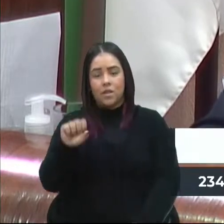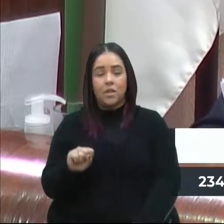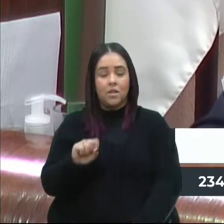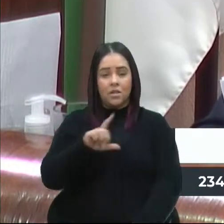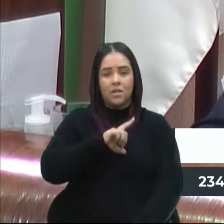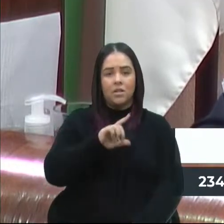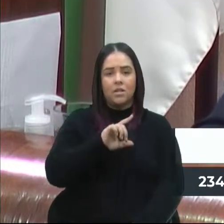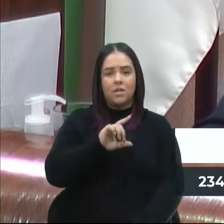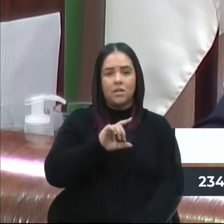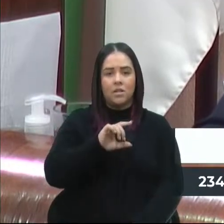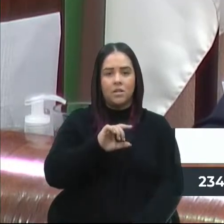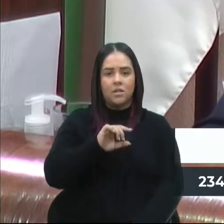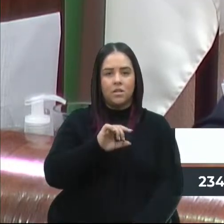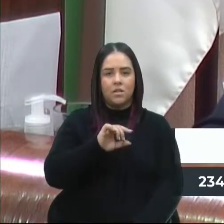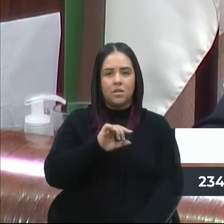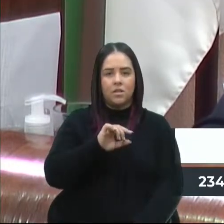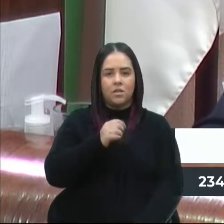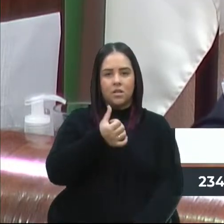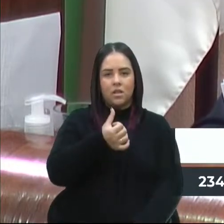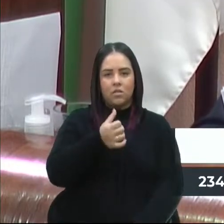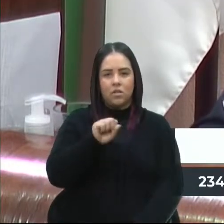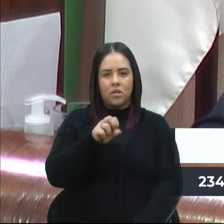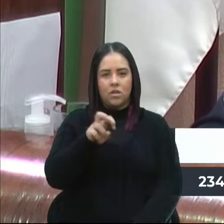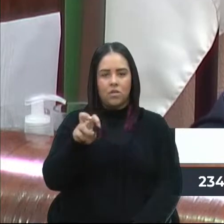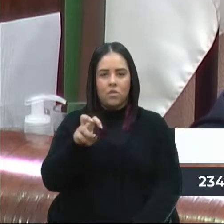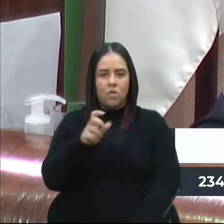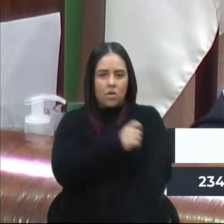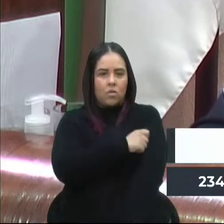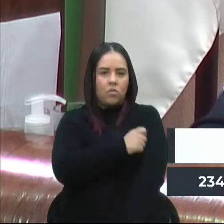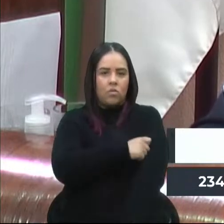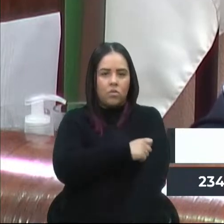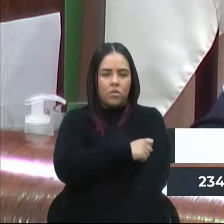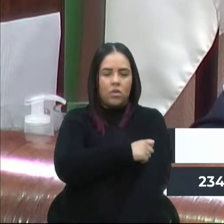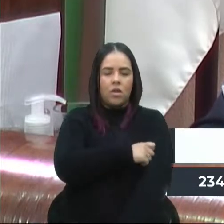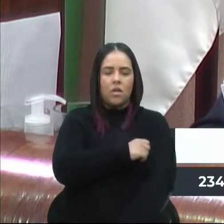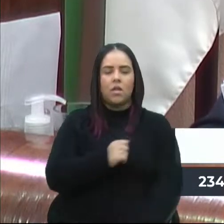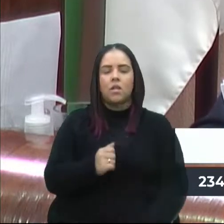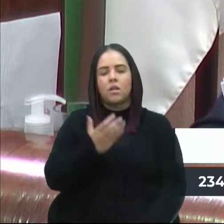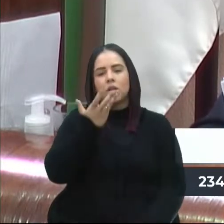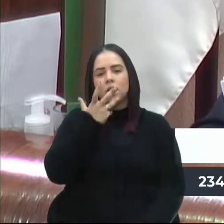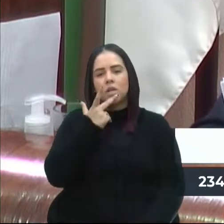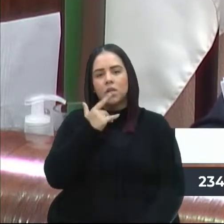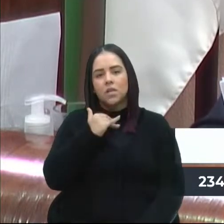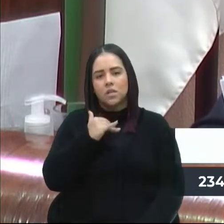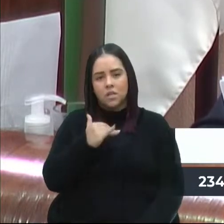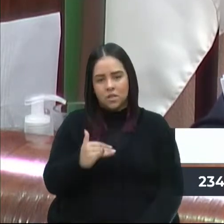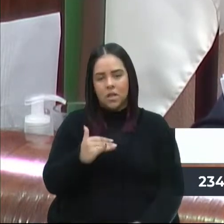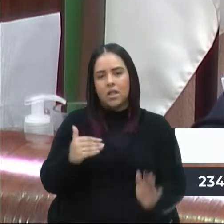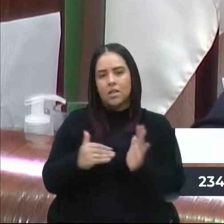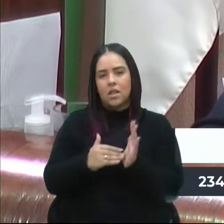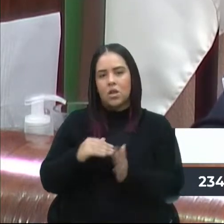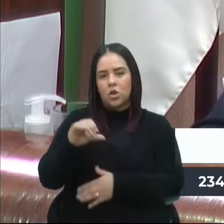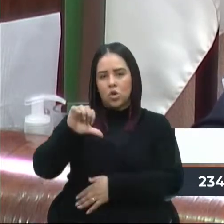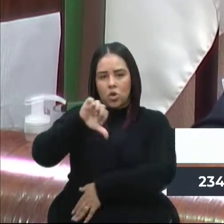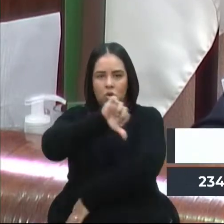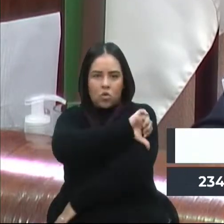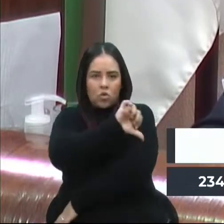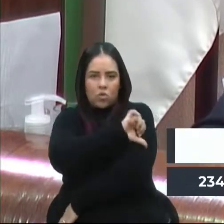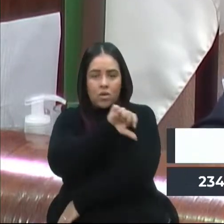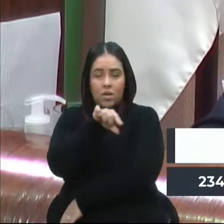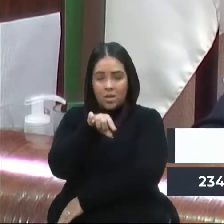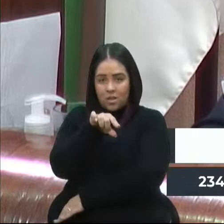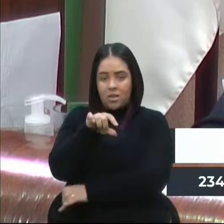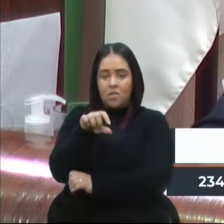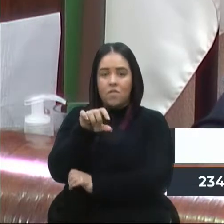da Educação Infantil ao 9º ano do Ensino Fundamental neste ano a escola completa 50 anos